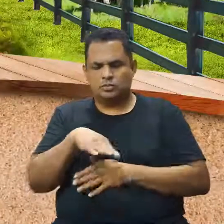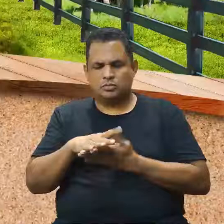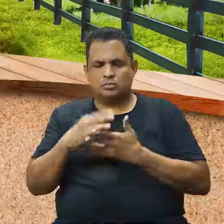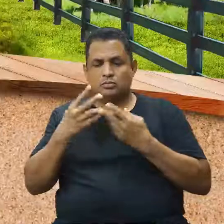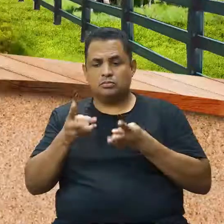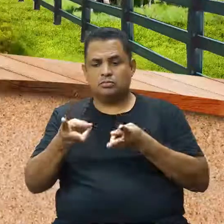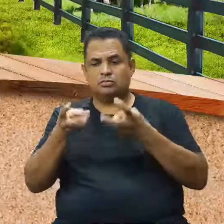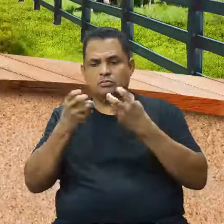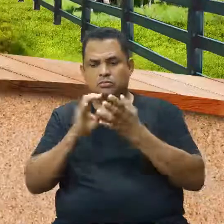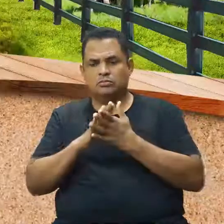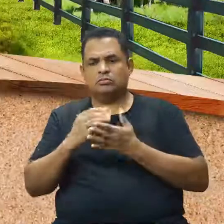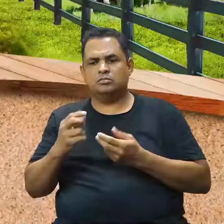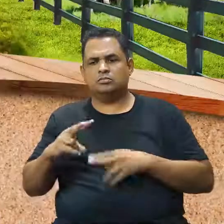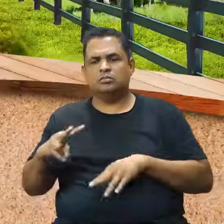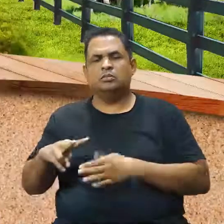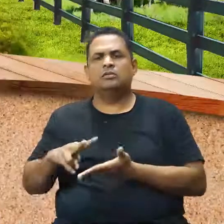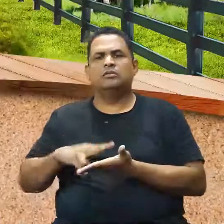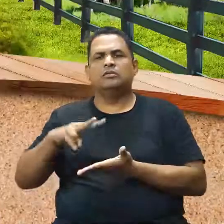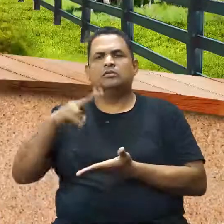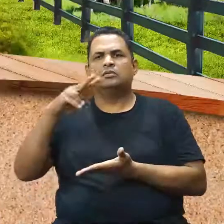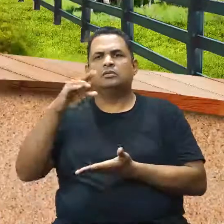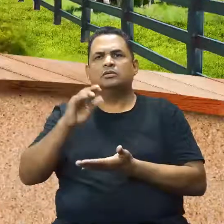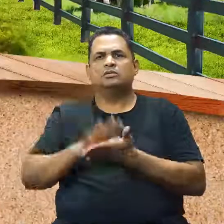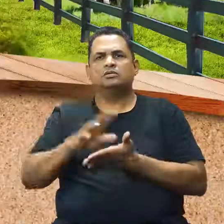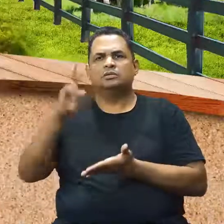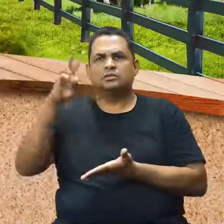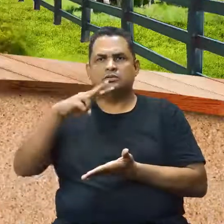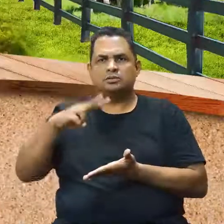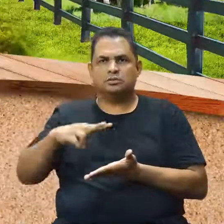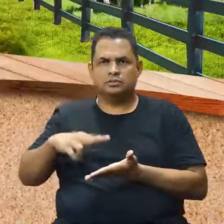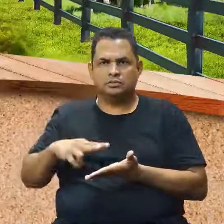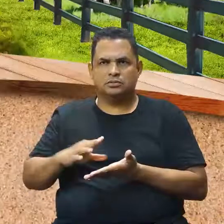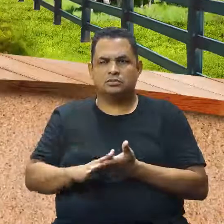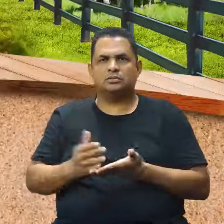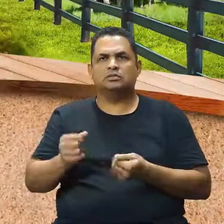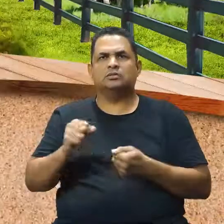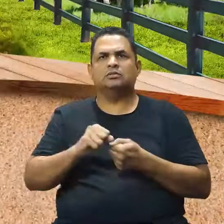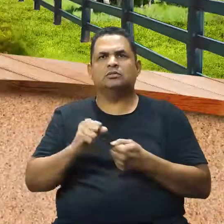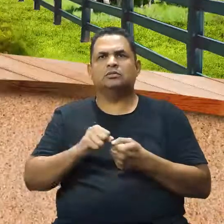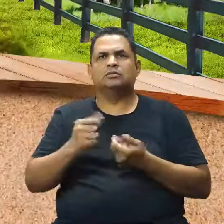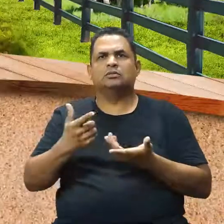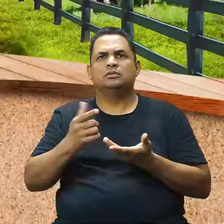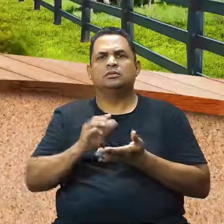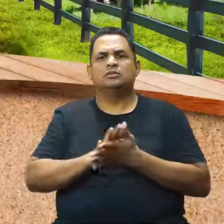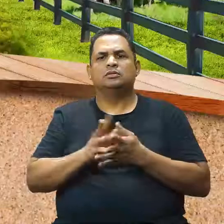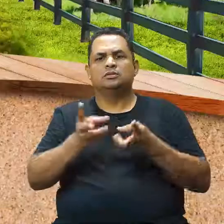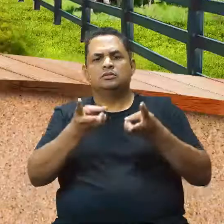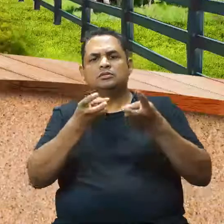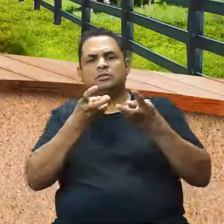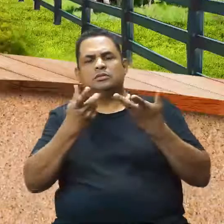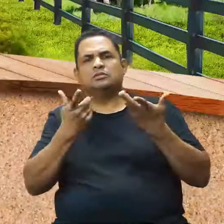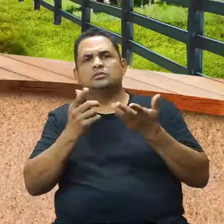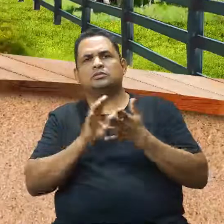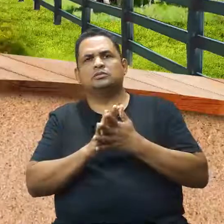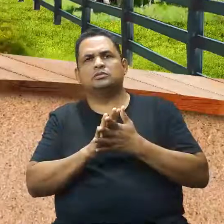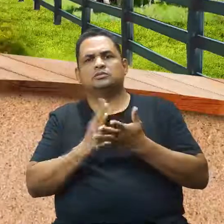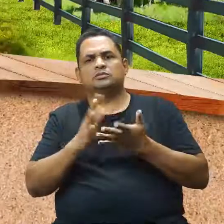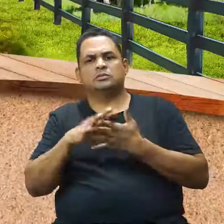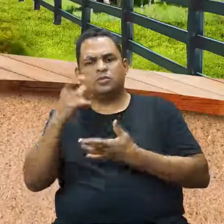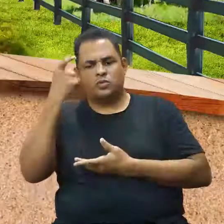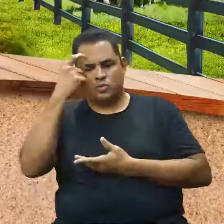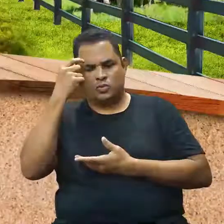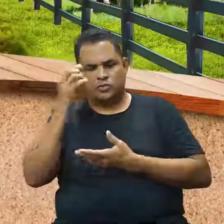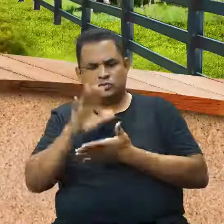ver as vantagens e desvantagens de você realizar um processo de extrativismo com consciência